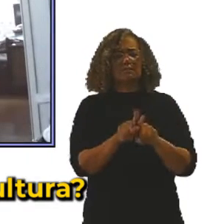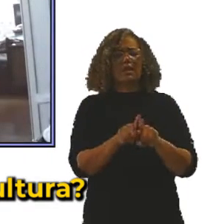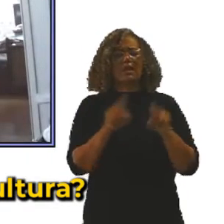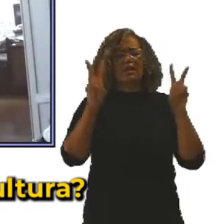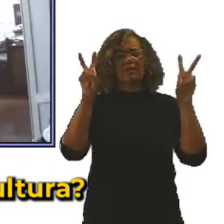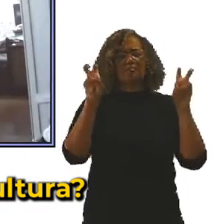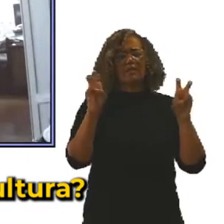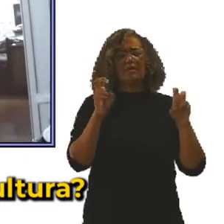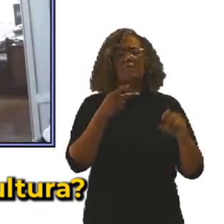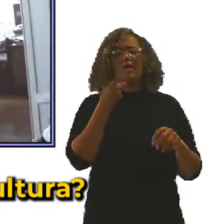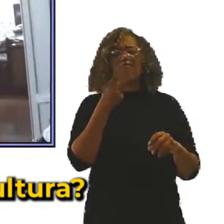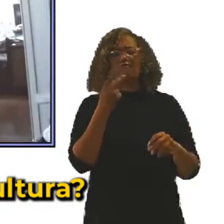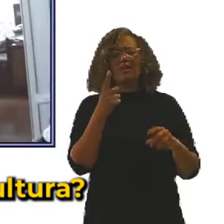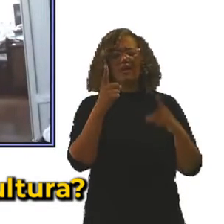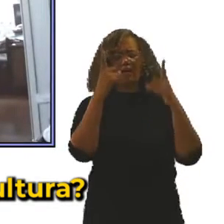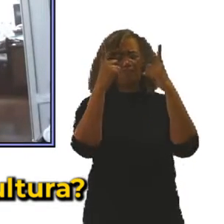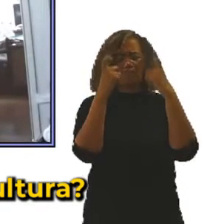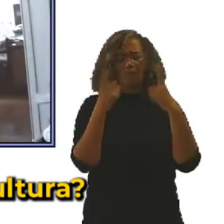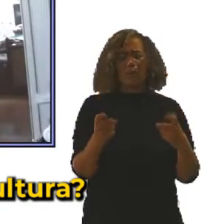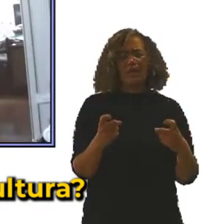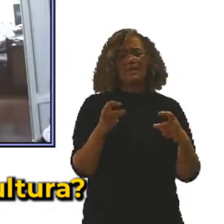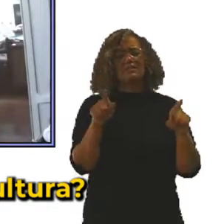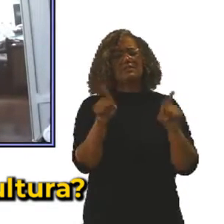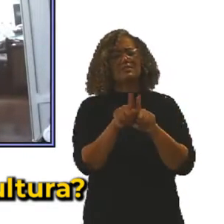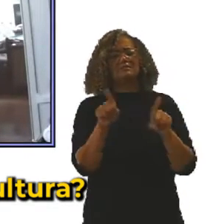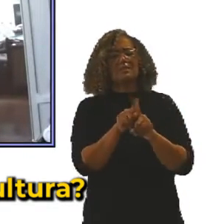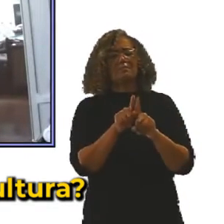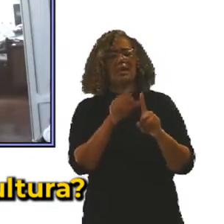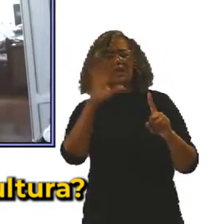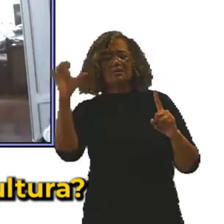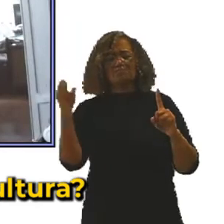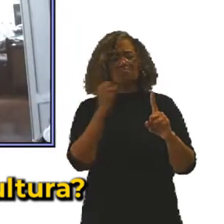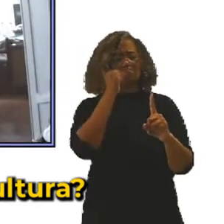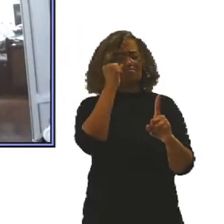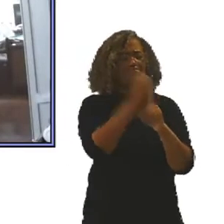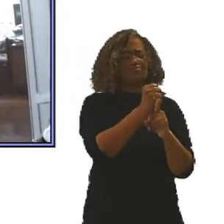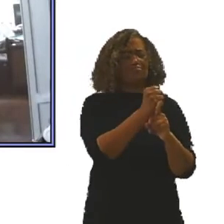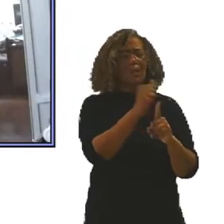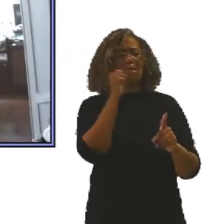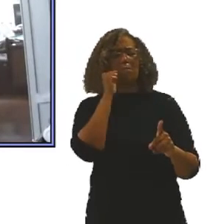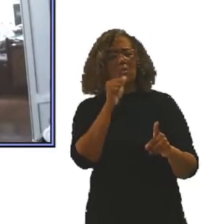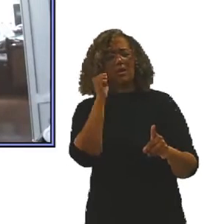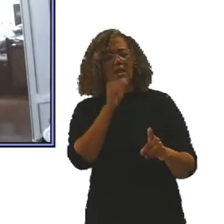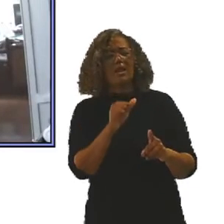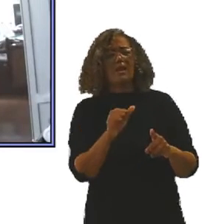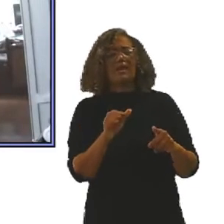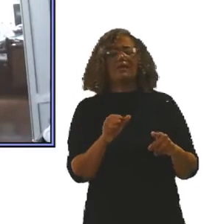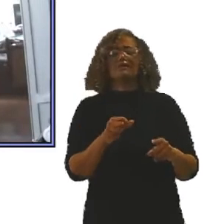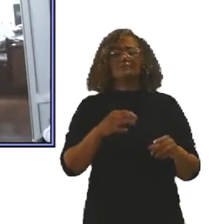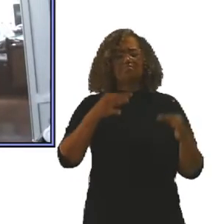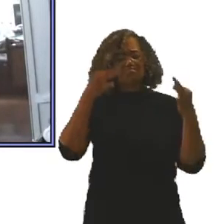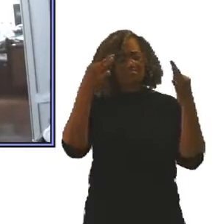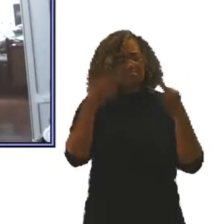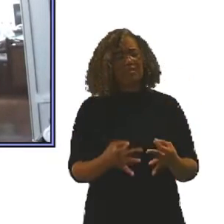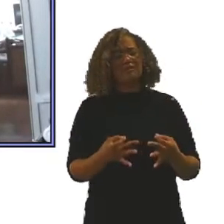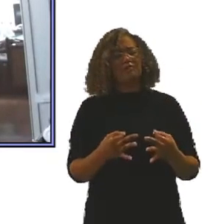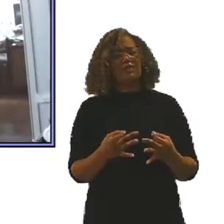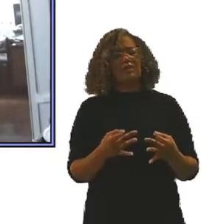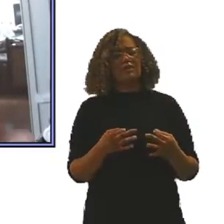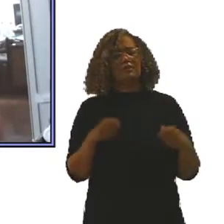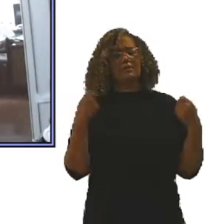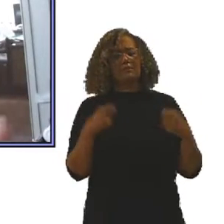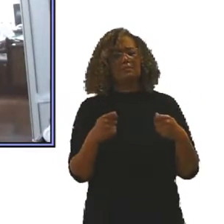falar em sua gênese da influência da cultura androcêntrica,